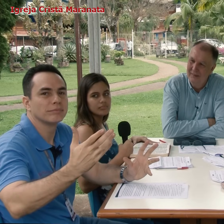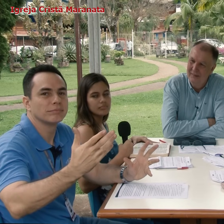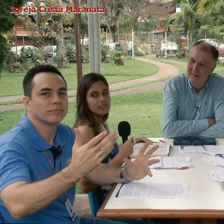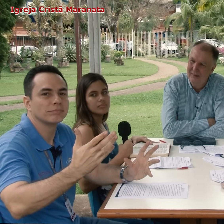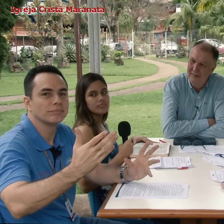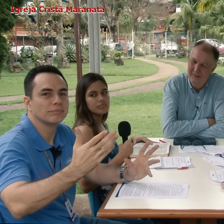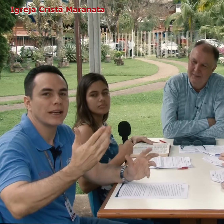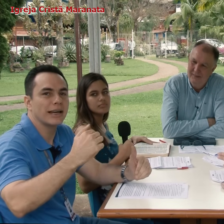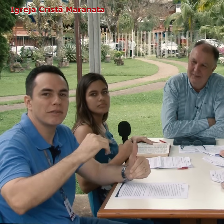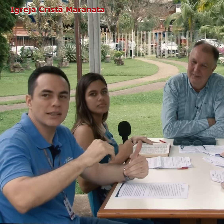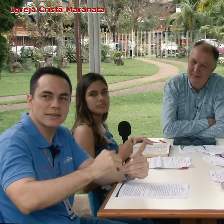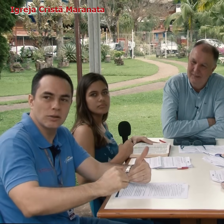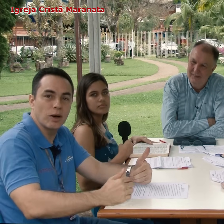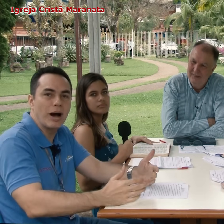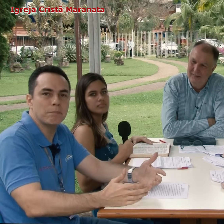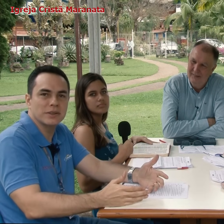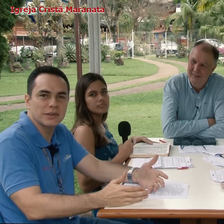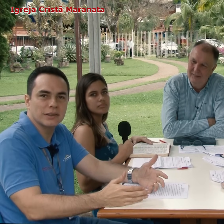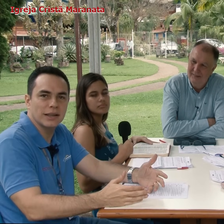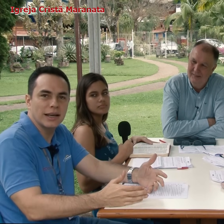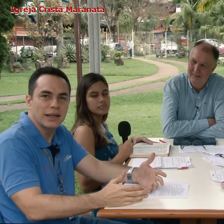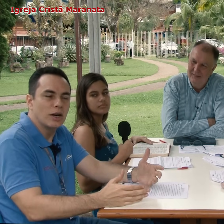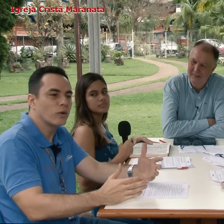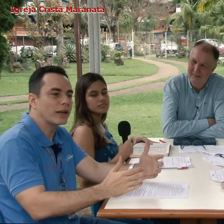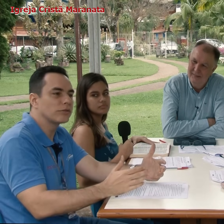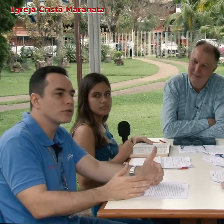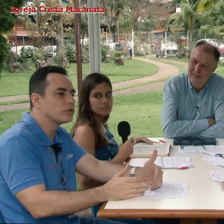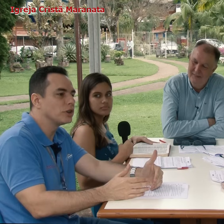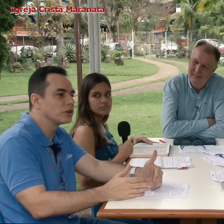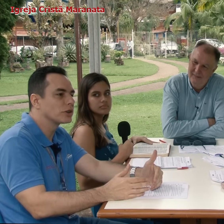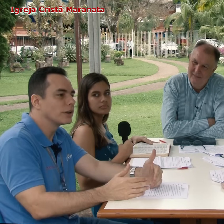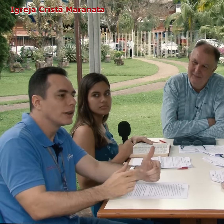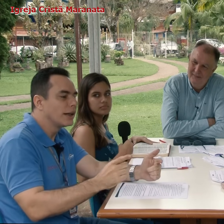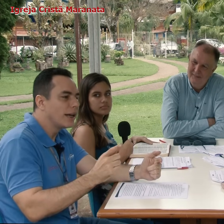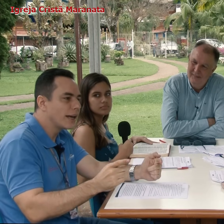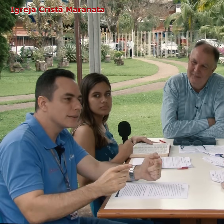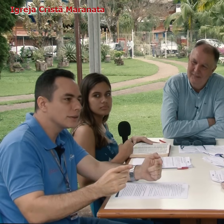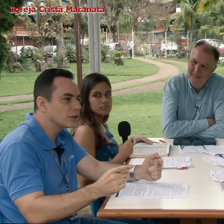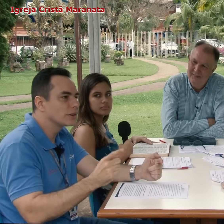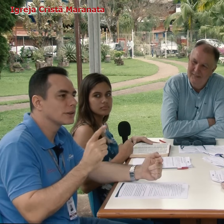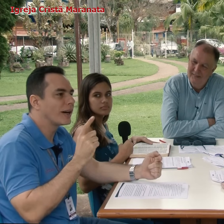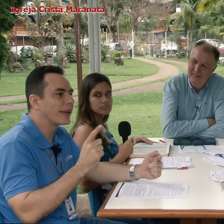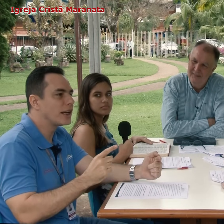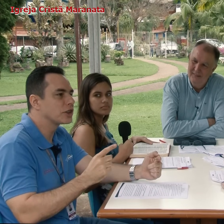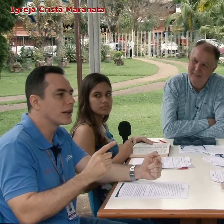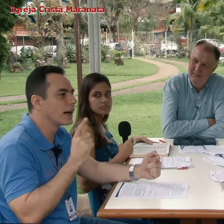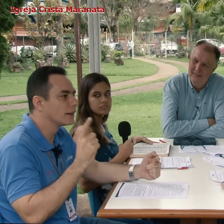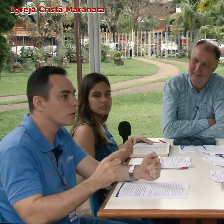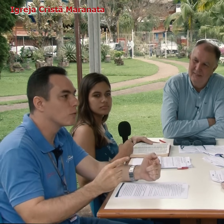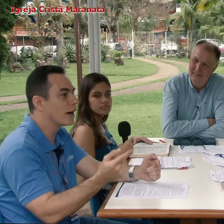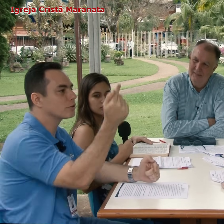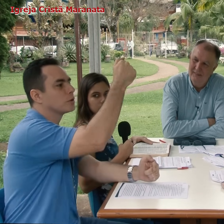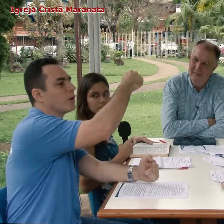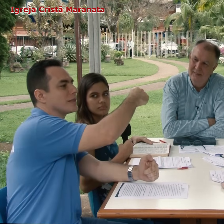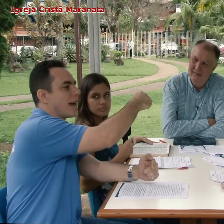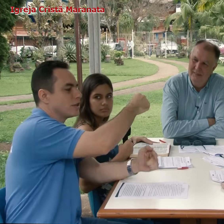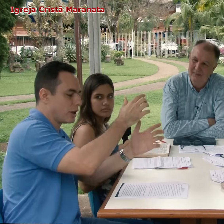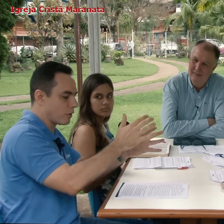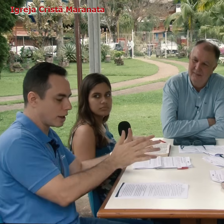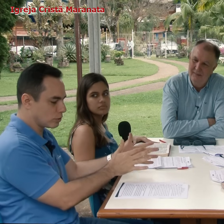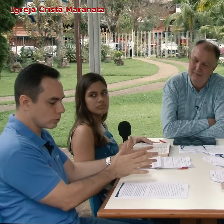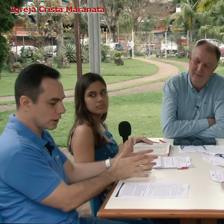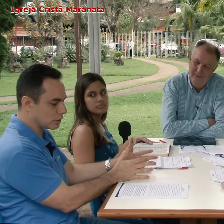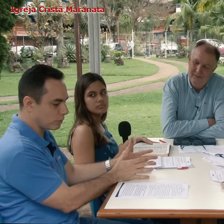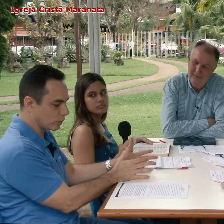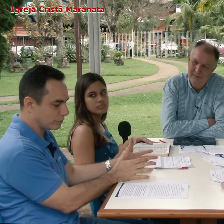amor. É a revelação, Amém. é o ápice. Né? O que o texto diz? Esses são aqueles que cantam o cântico de Moisés,